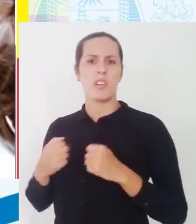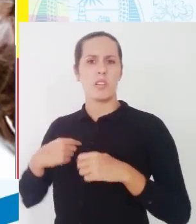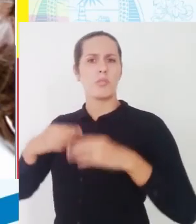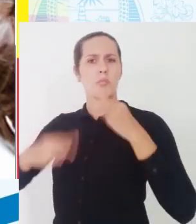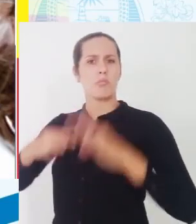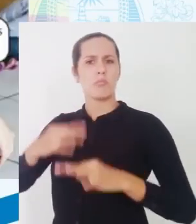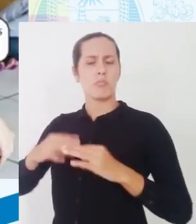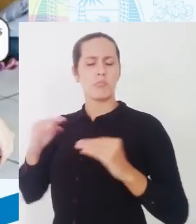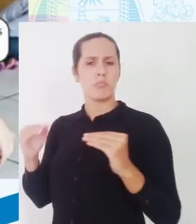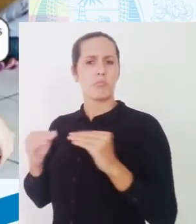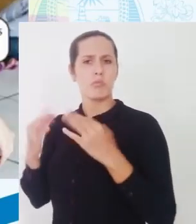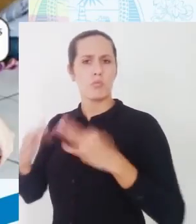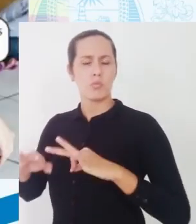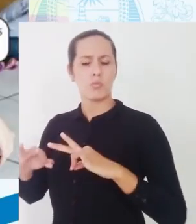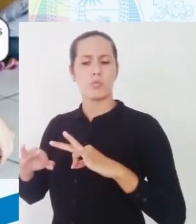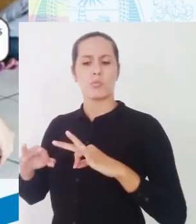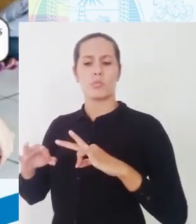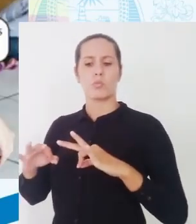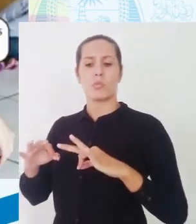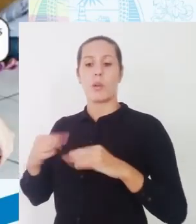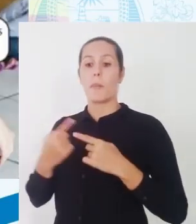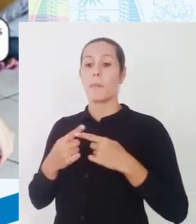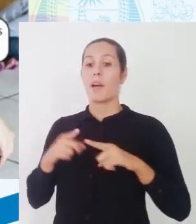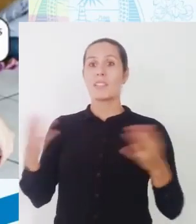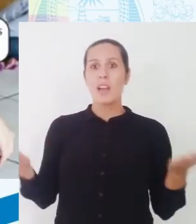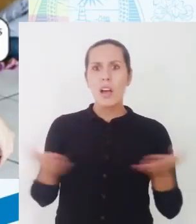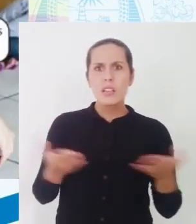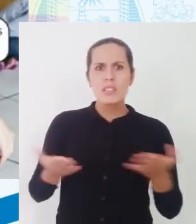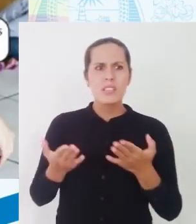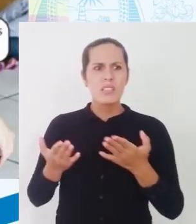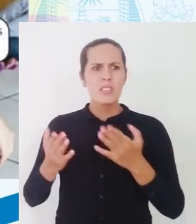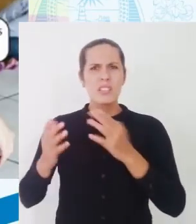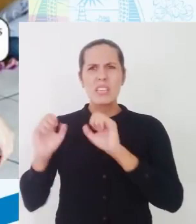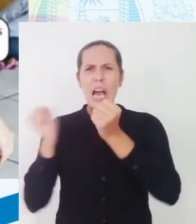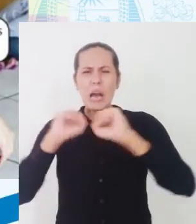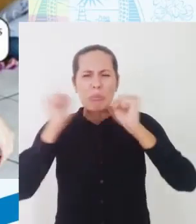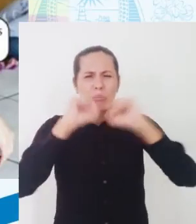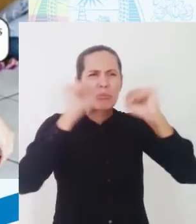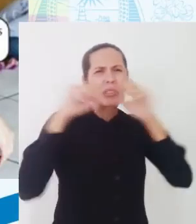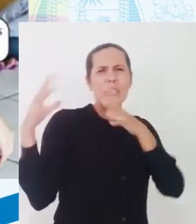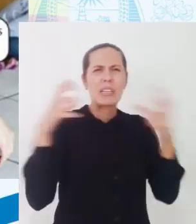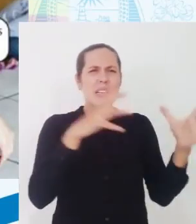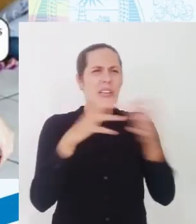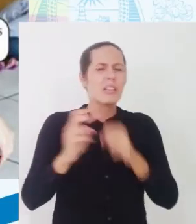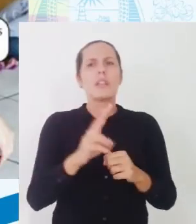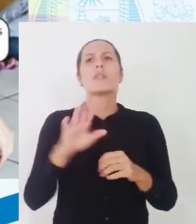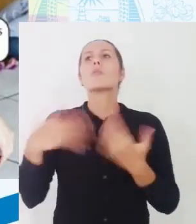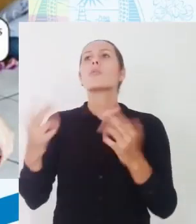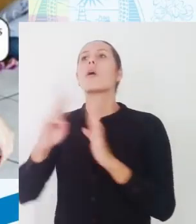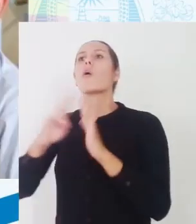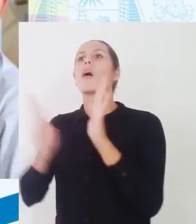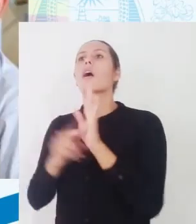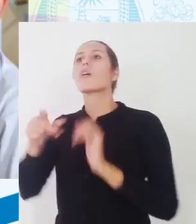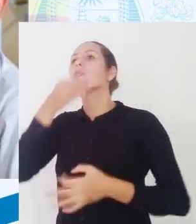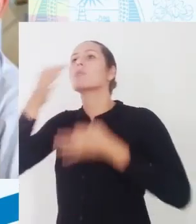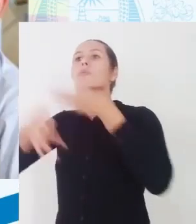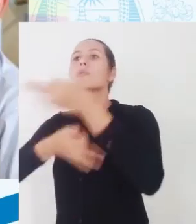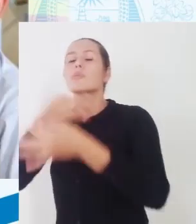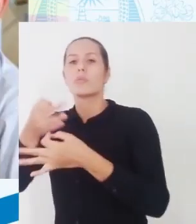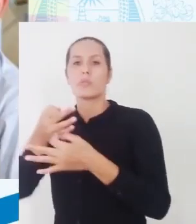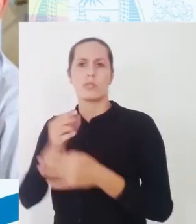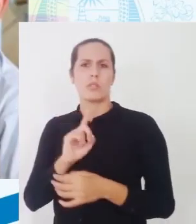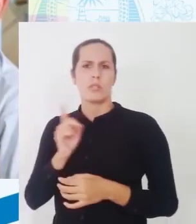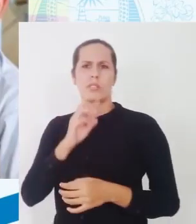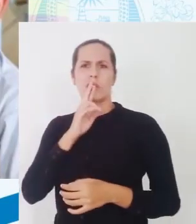acho justo. Mas desse jeito, a briga não vai ter fim. E que regra vocês sugerem?